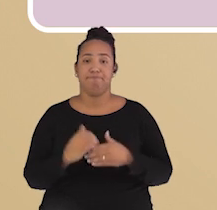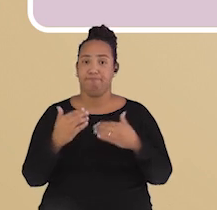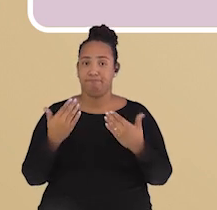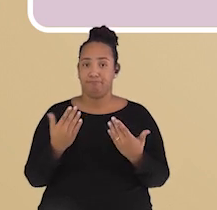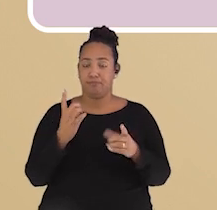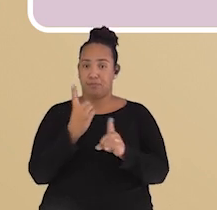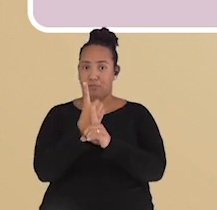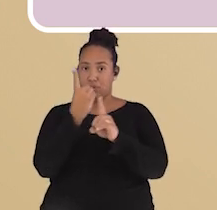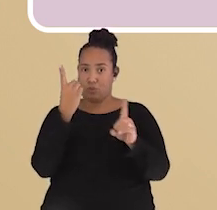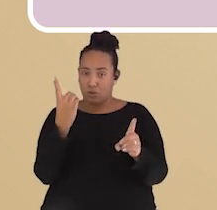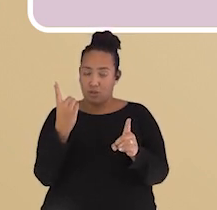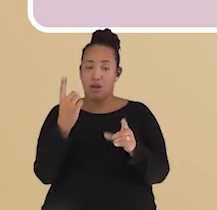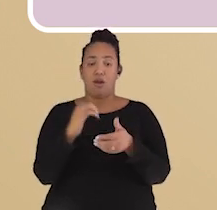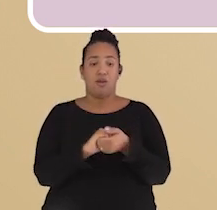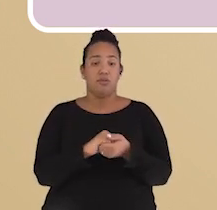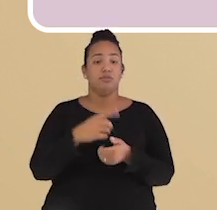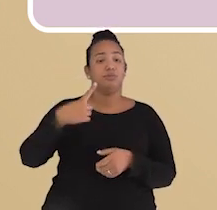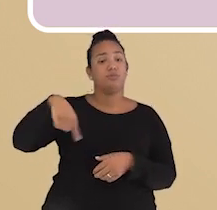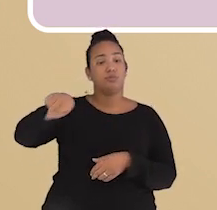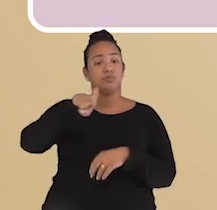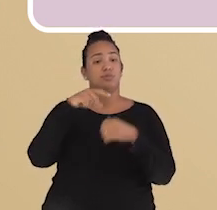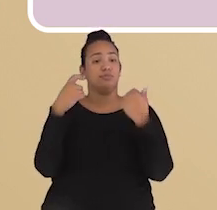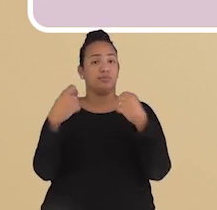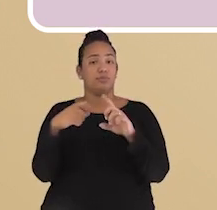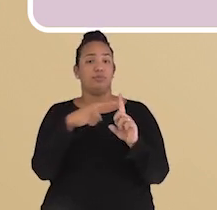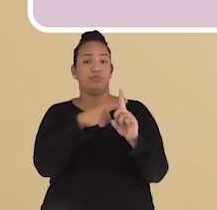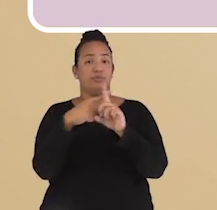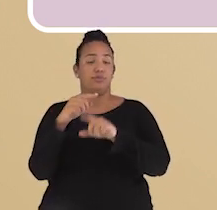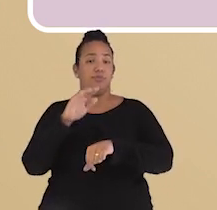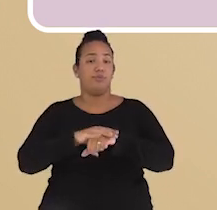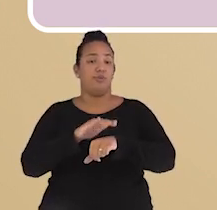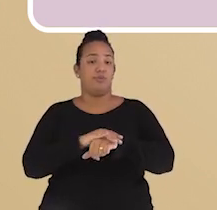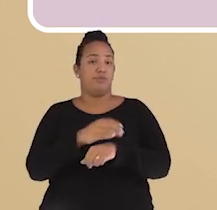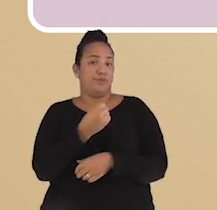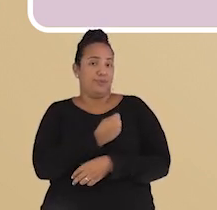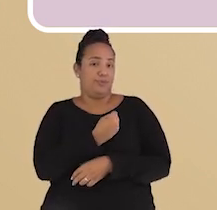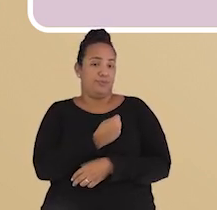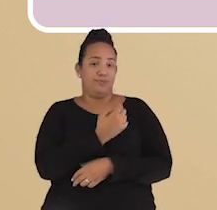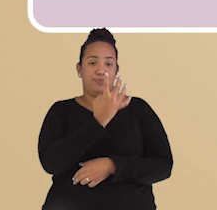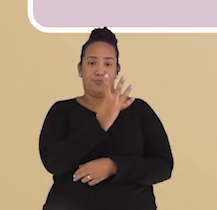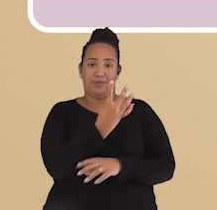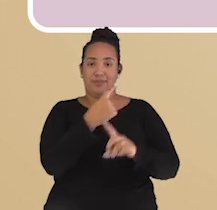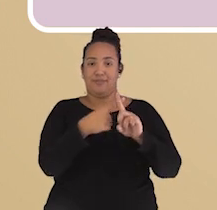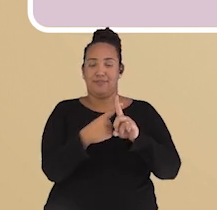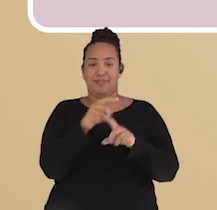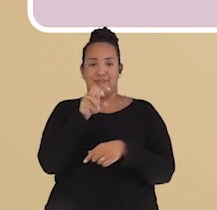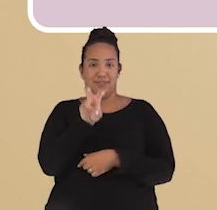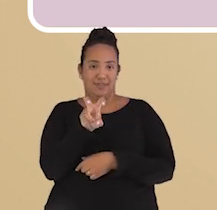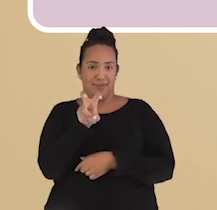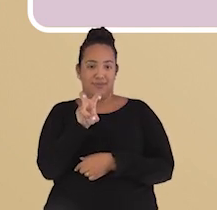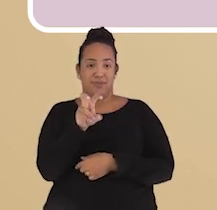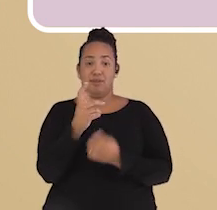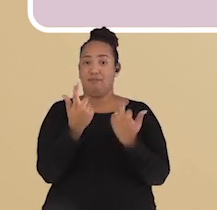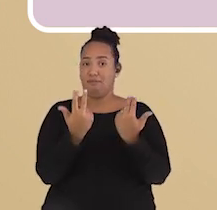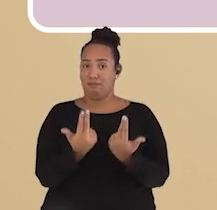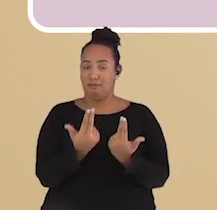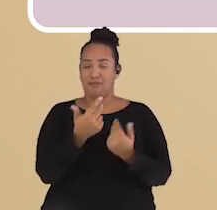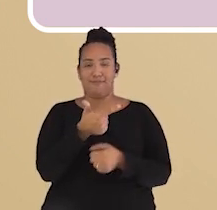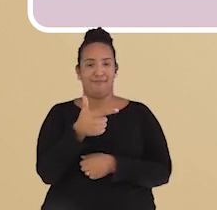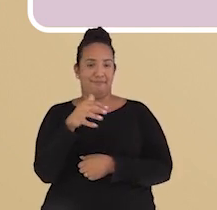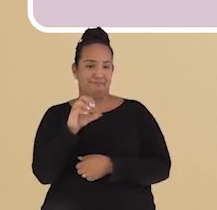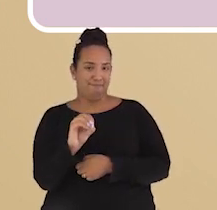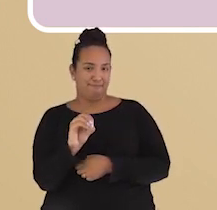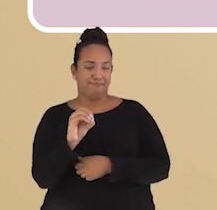múltiplo comum, basta multiplicar os números, ou seja, 4 vezes 5, que é igual a